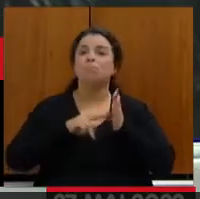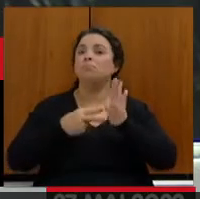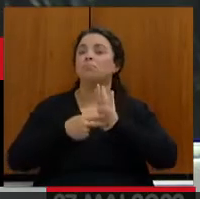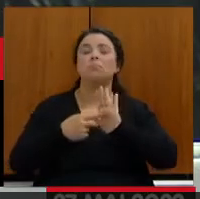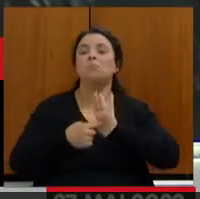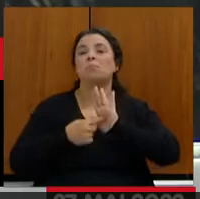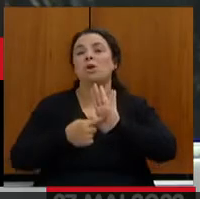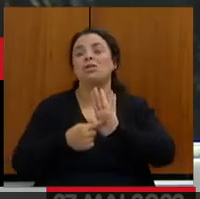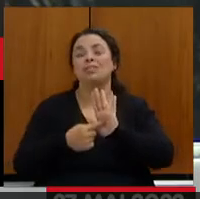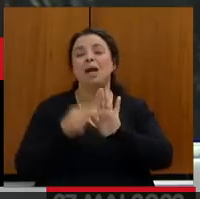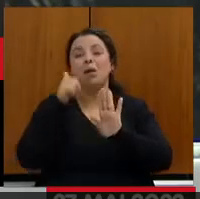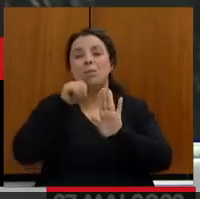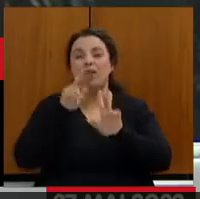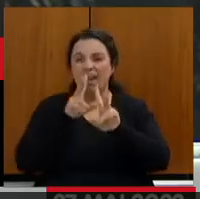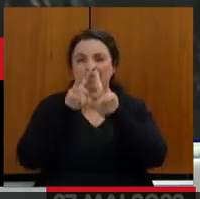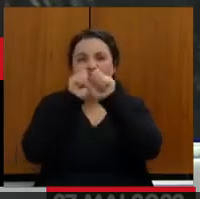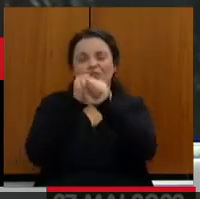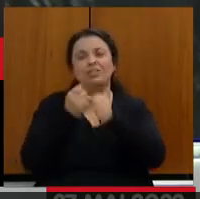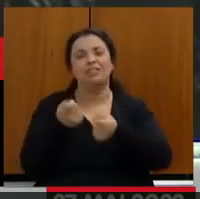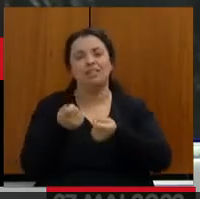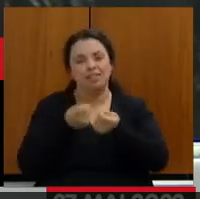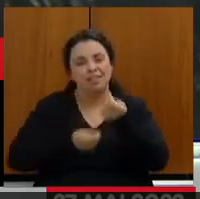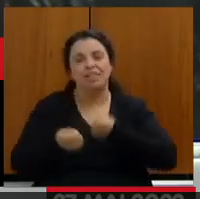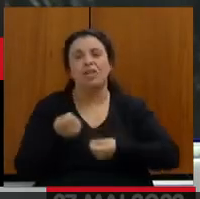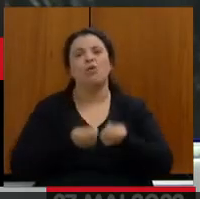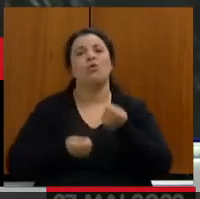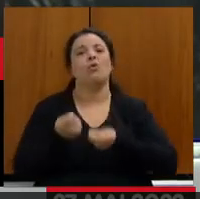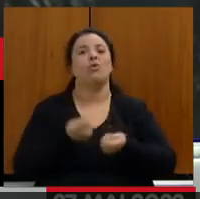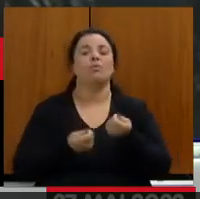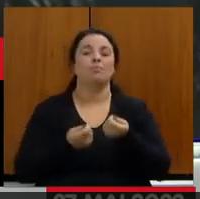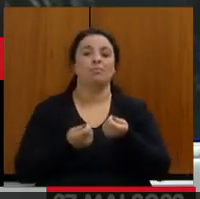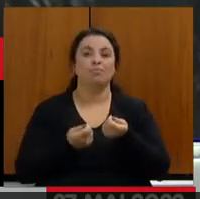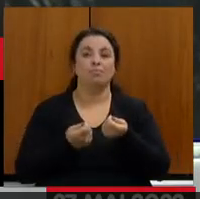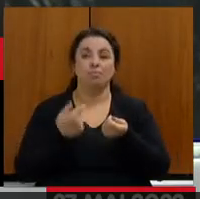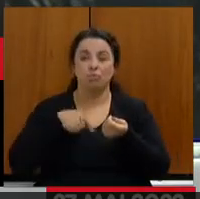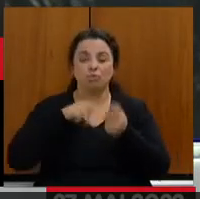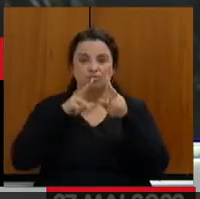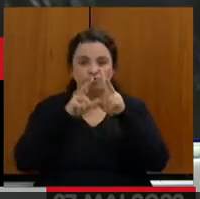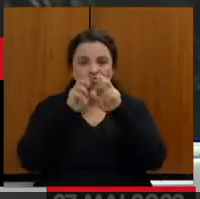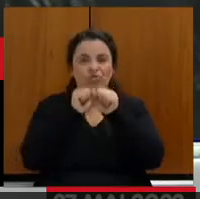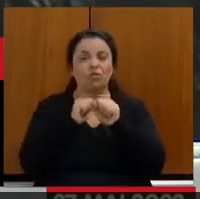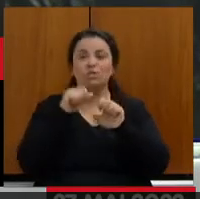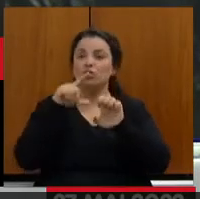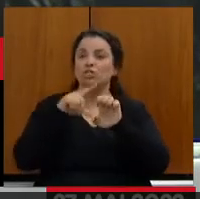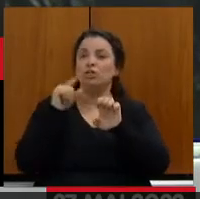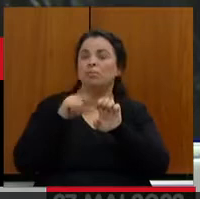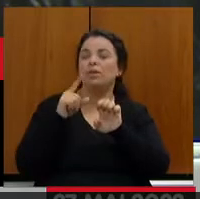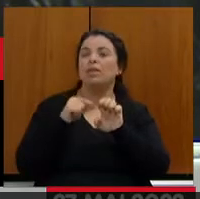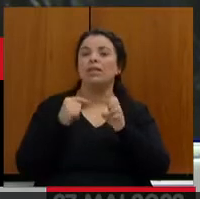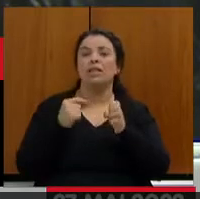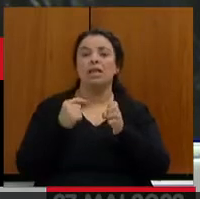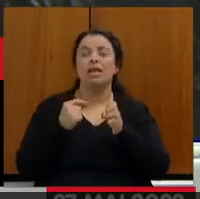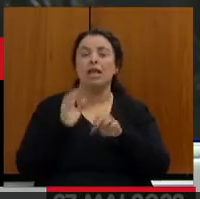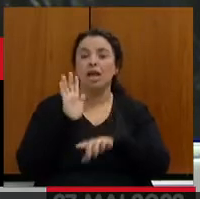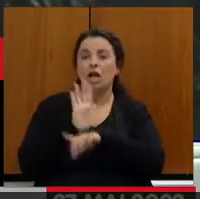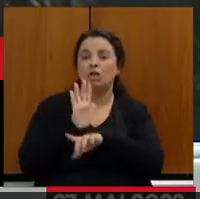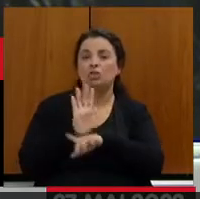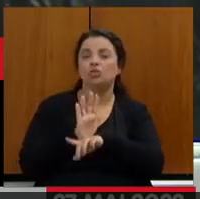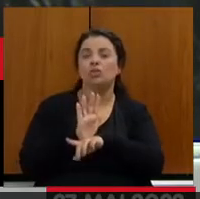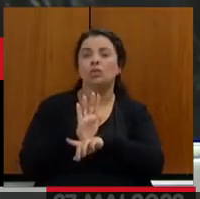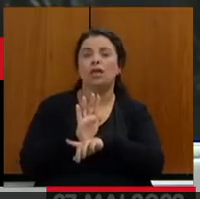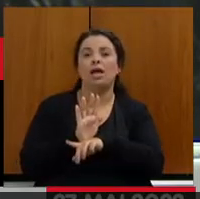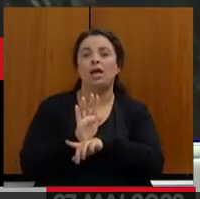também na economia a força que nós temos em empreender em gerar recursos para subsidiar